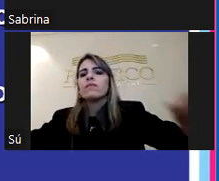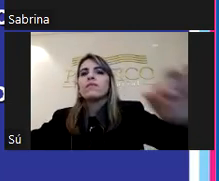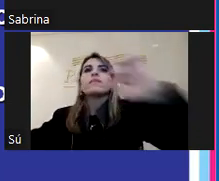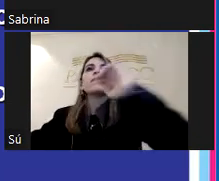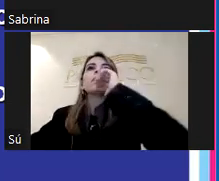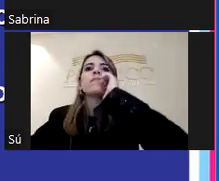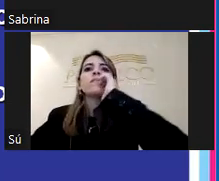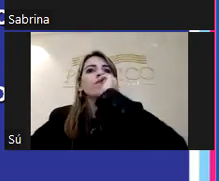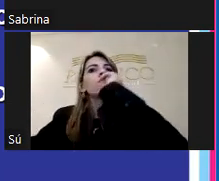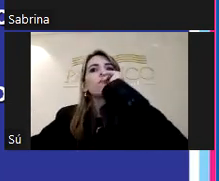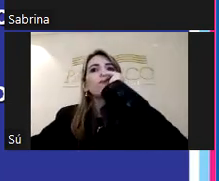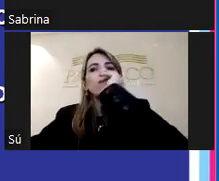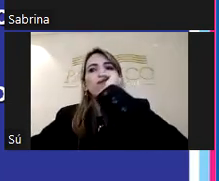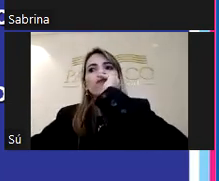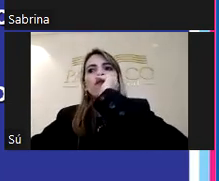problemas de ereção,